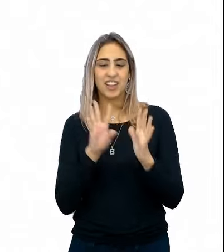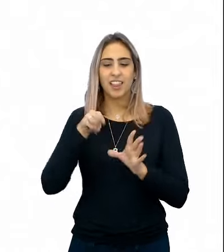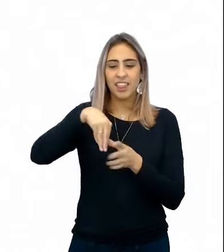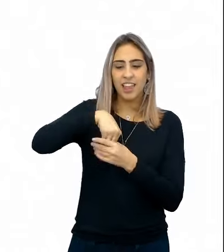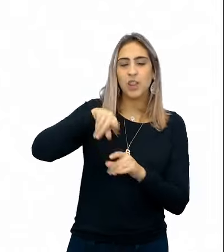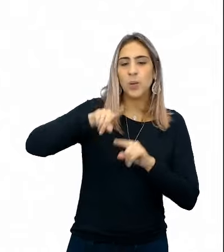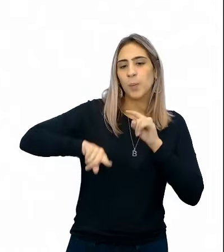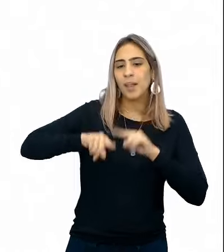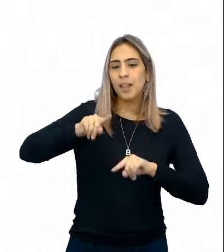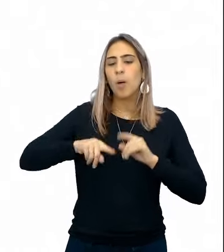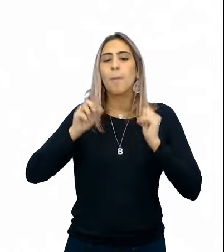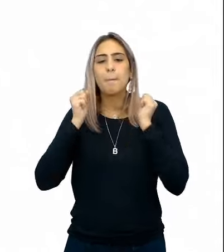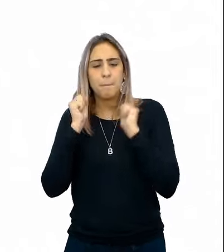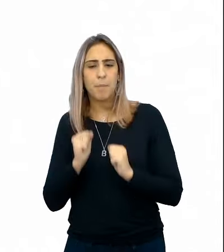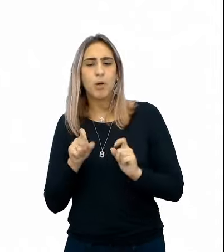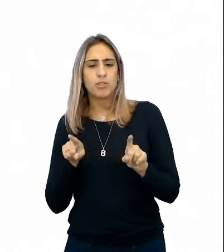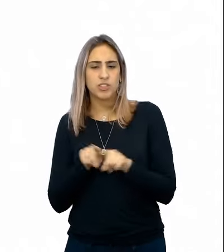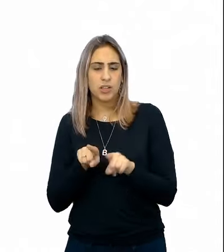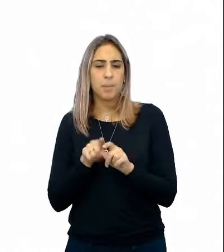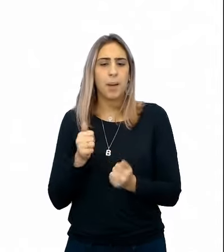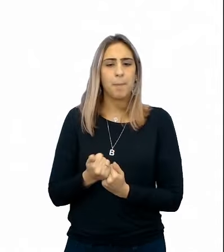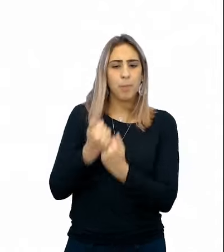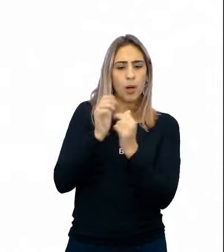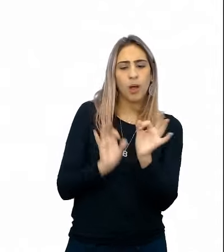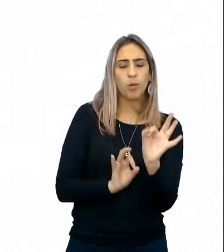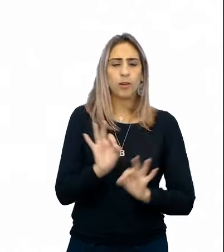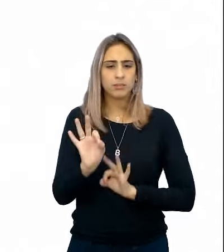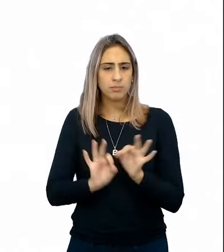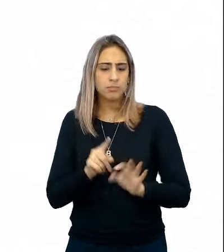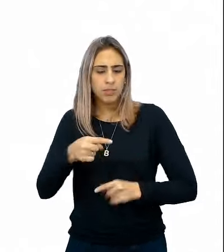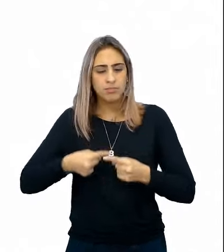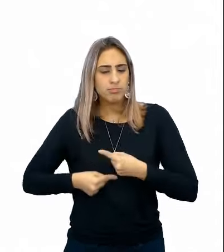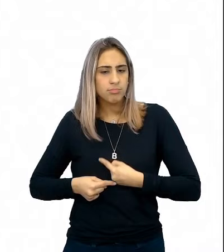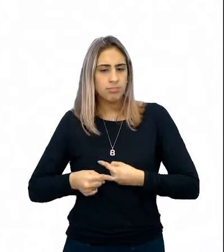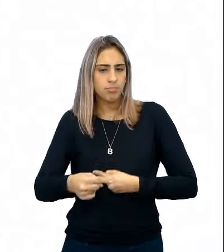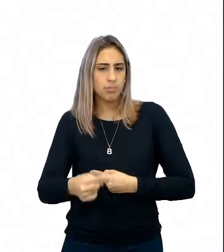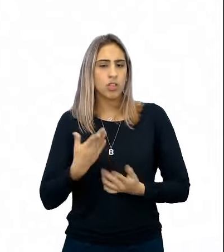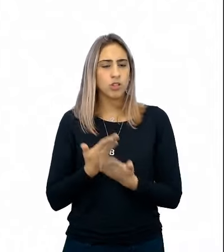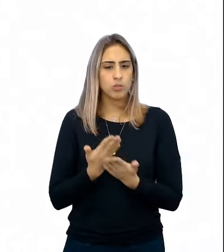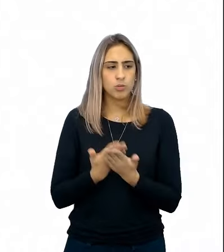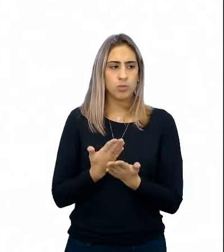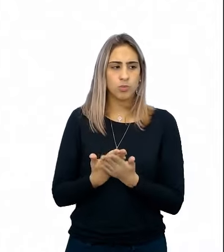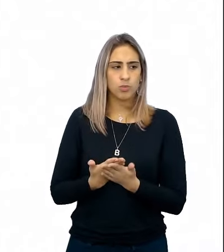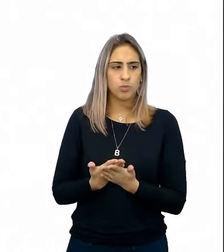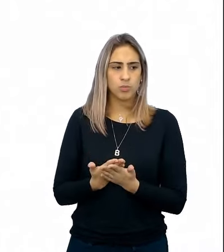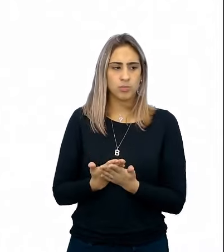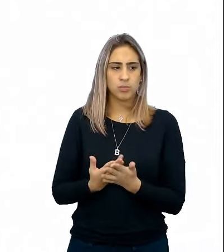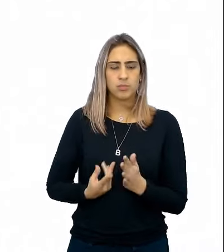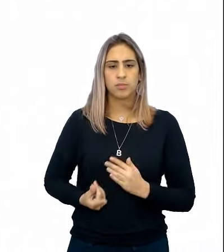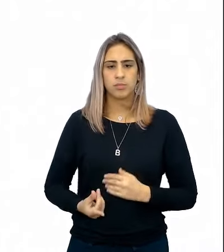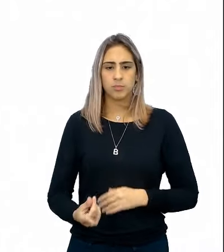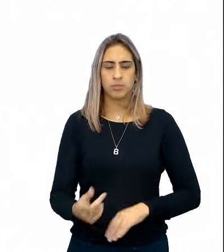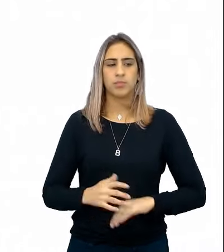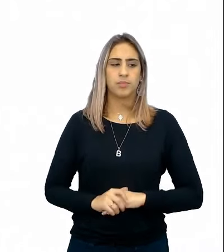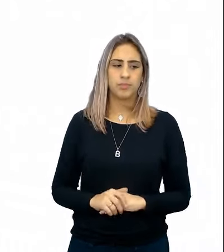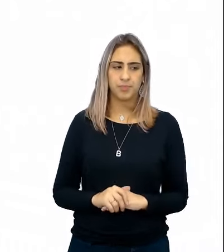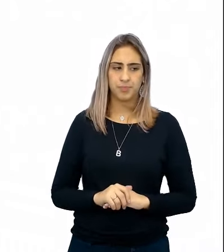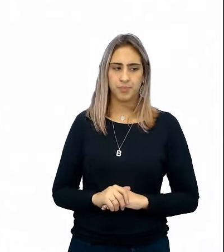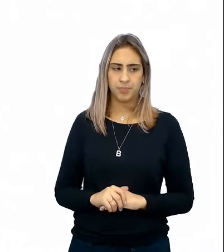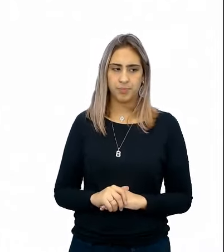do material que podem nos apoiar na organização dessa semana de estudos intensivos. Vocês podem